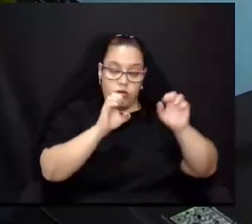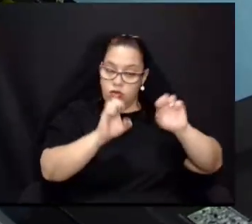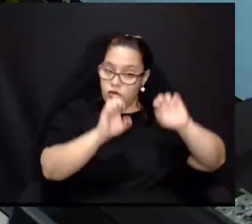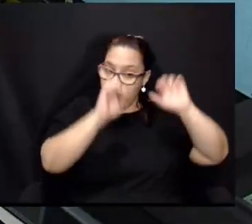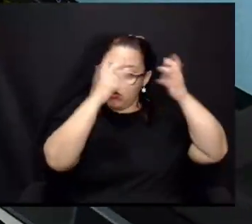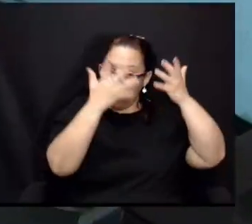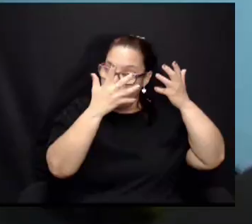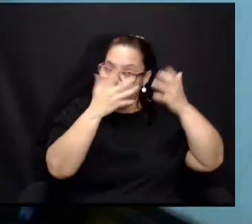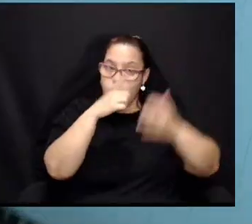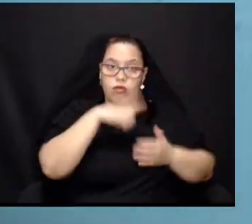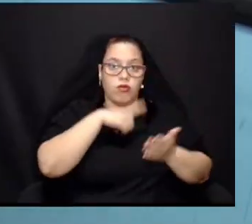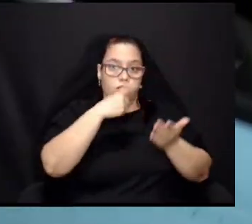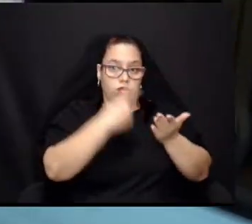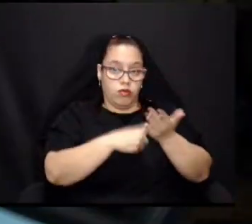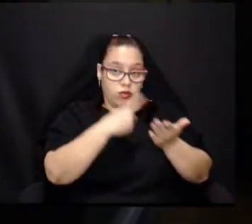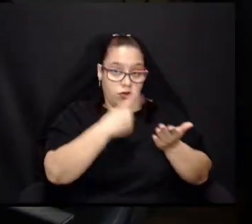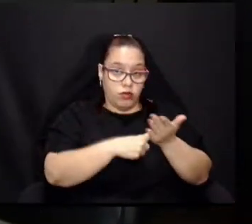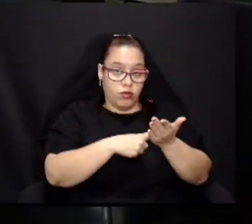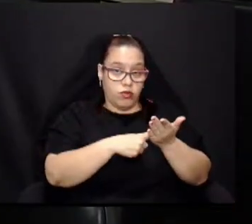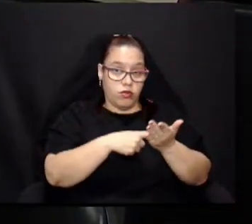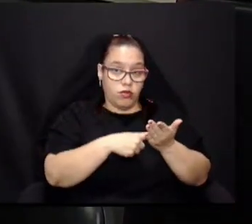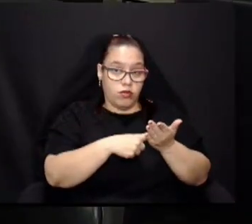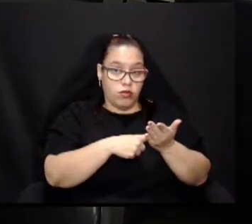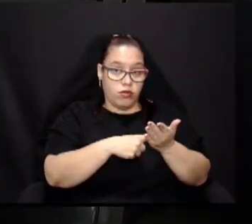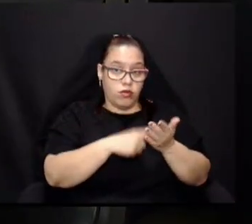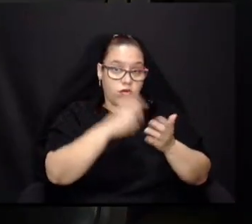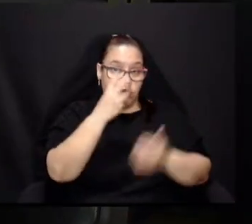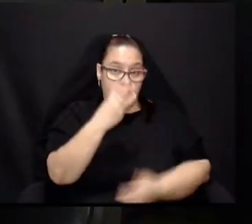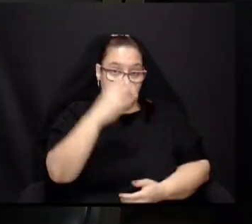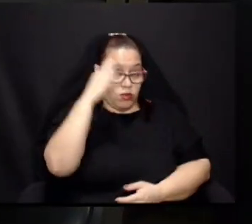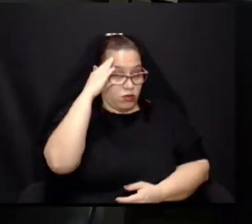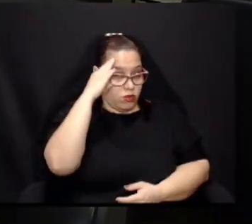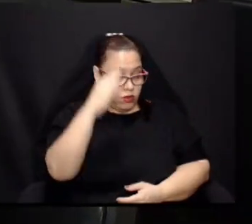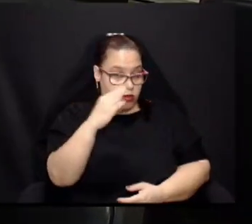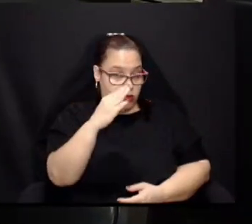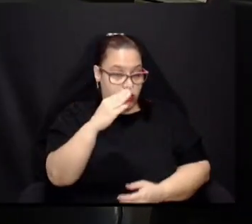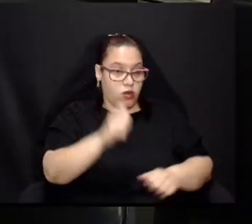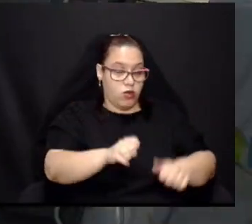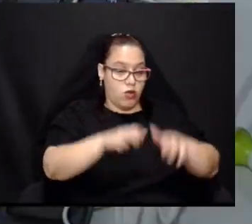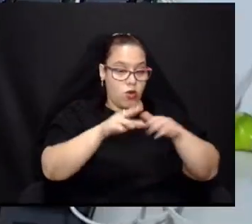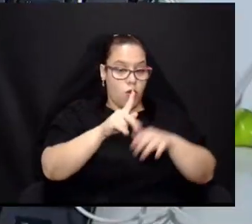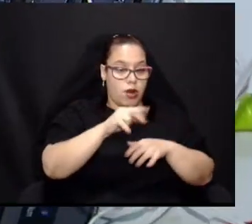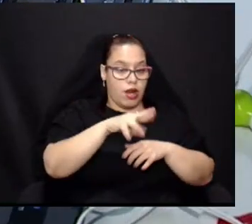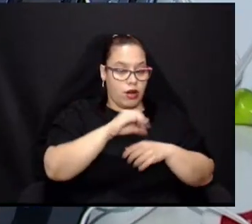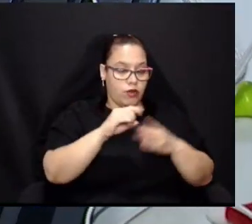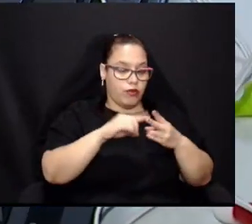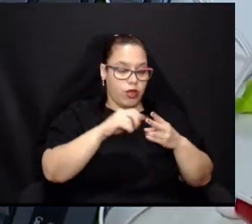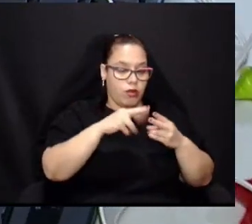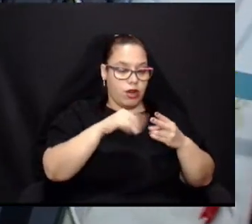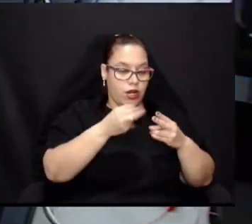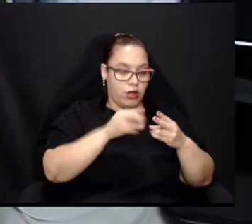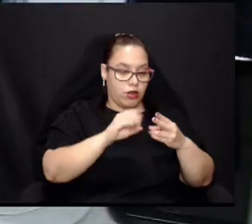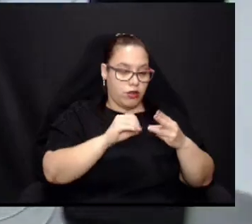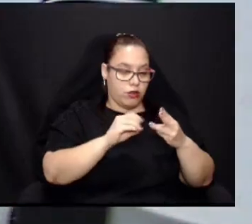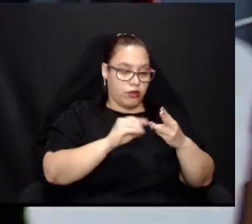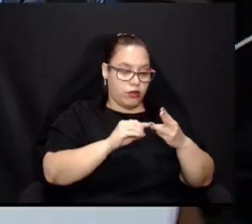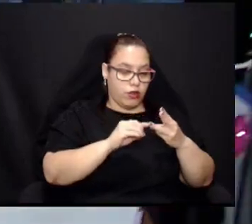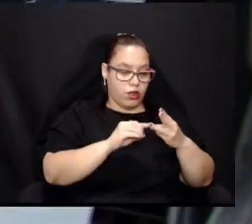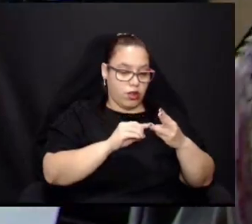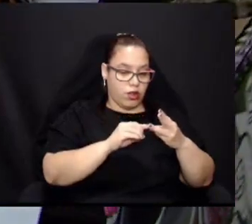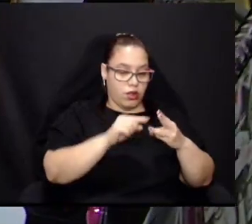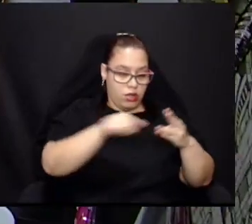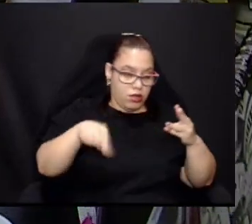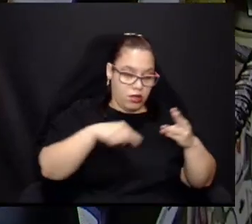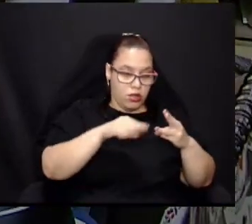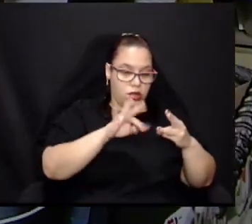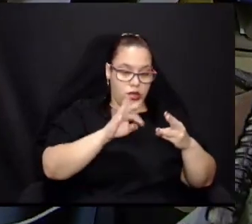agenda dos 3 principais espaços da Câmara, né, que é o plenário, o plenarinho, Sala Silvio Pascoal, e a Sala Tomás Moro.